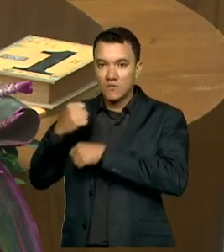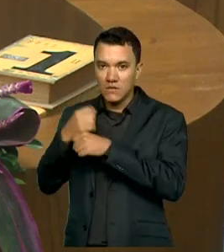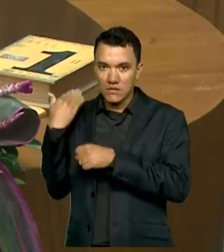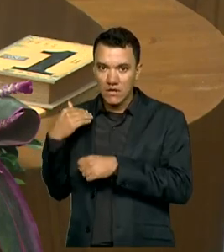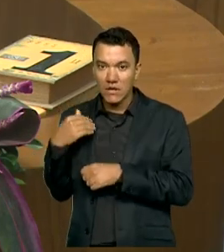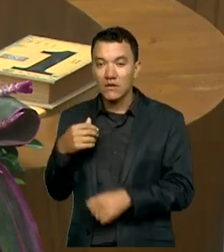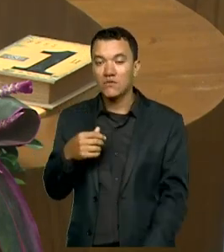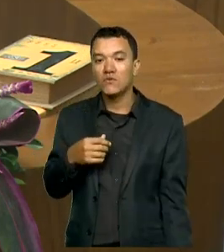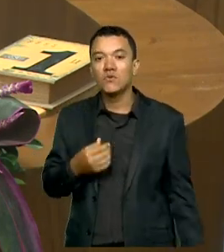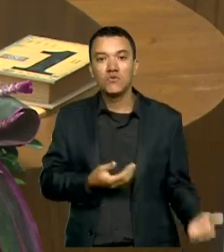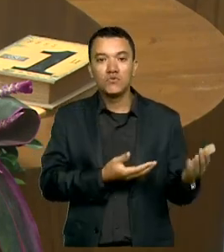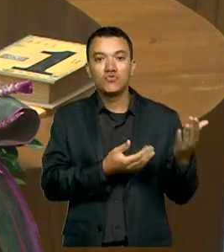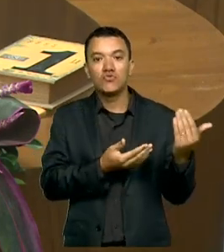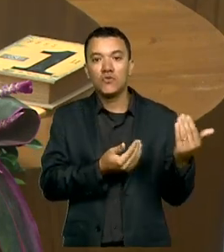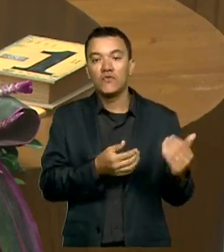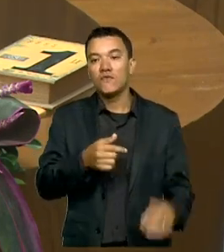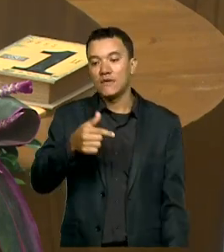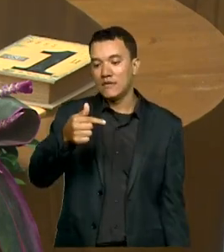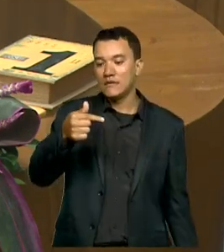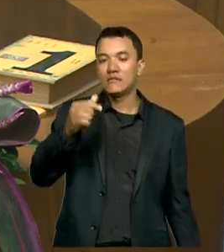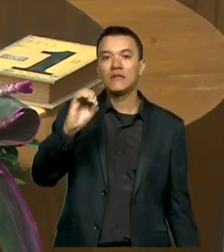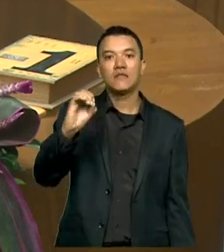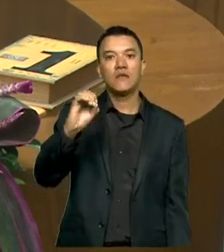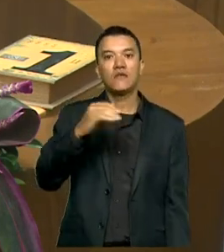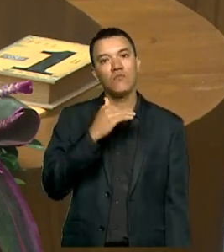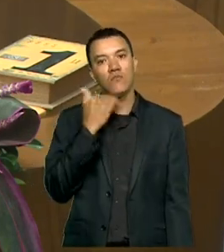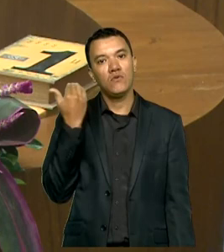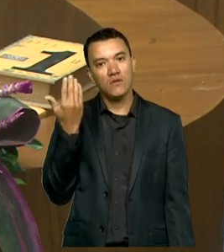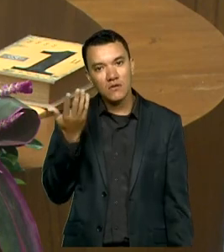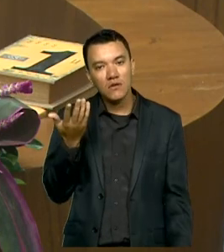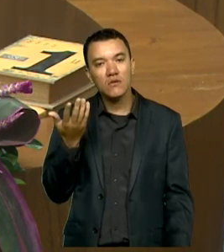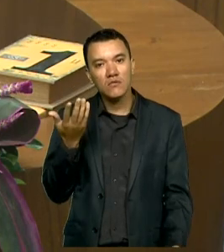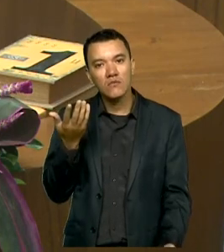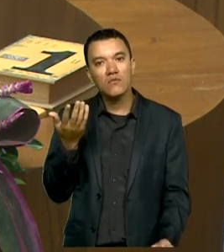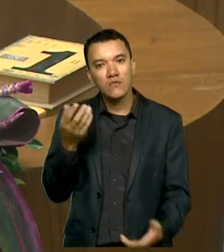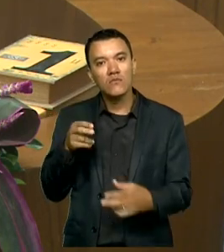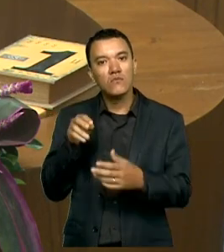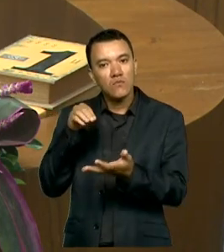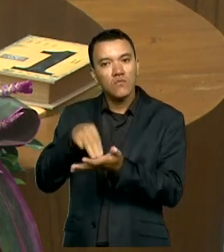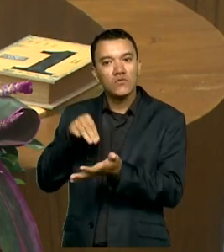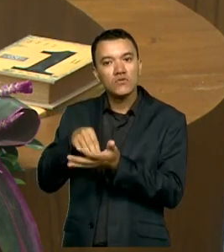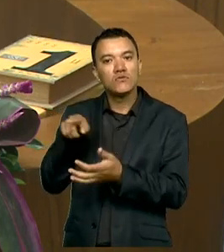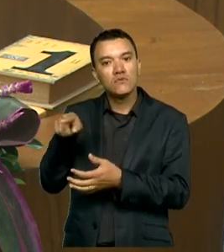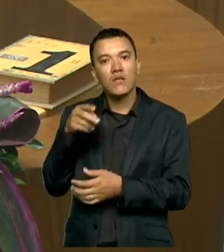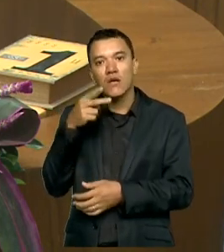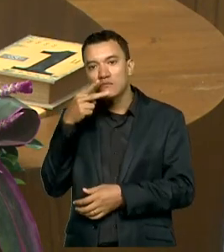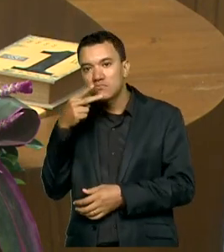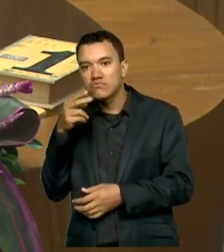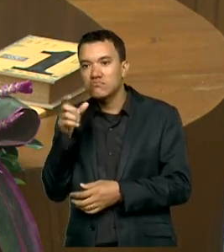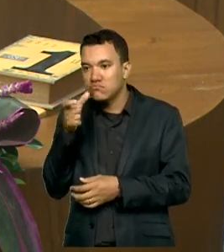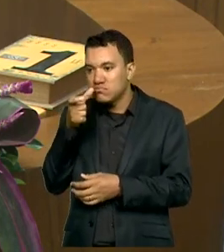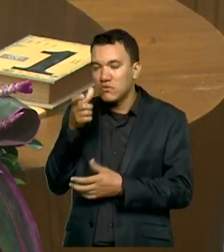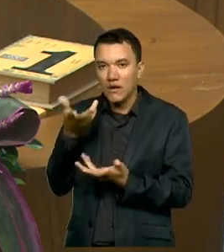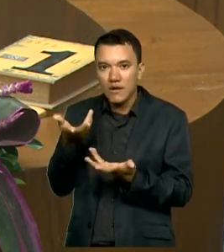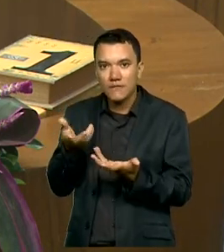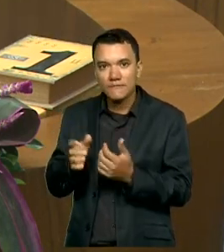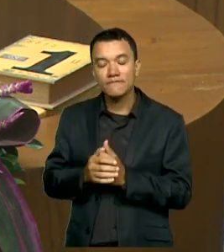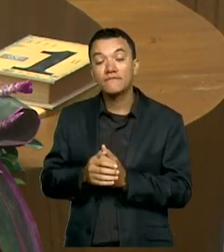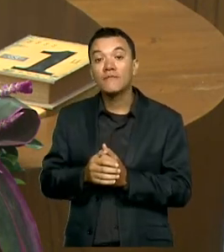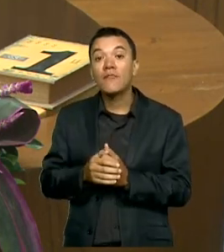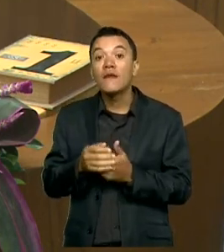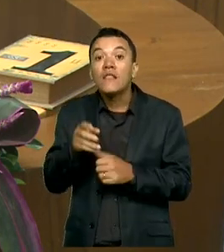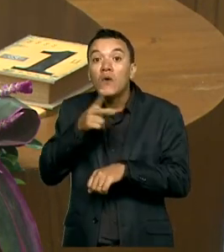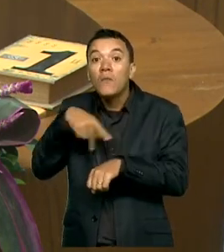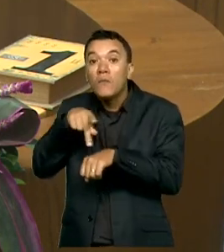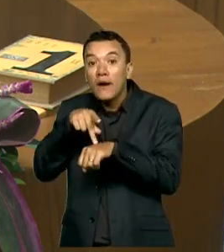óbito por causa do consumo desses cigarros. Então, eu acredito que também nesses países onde foi